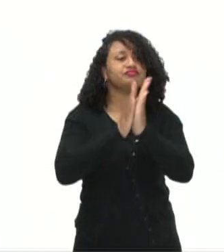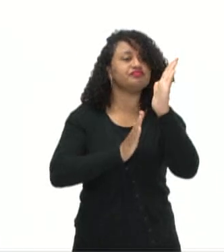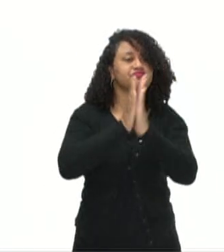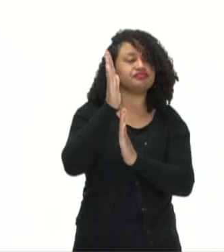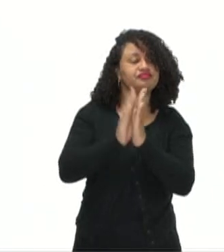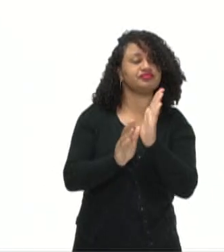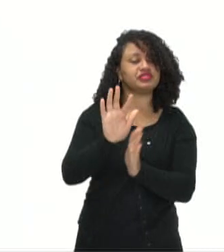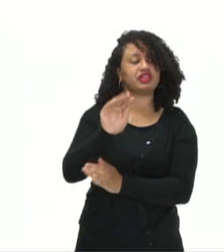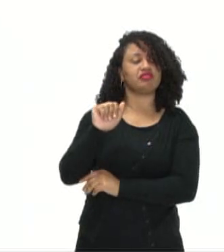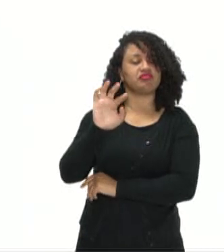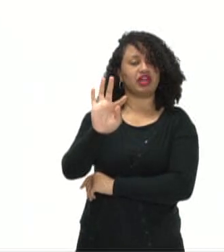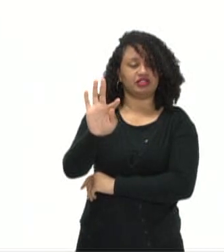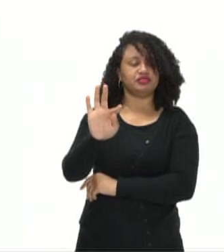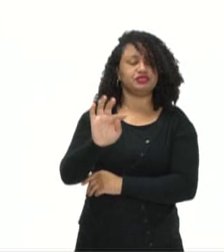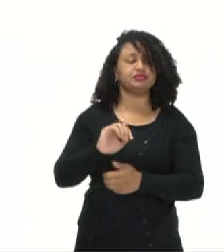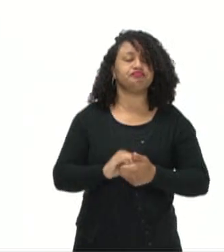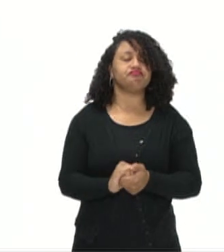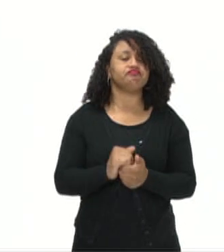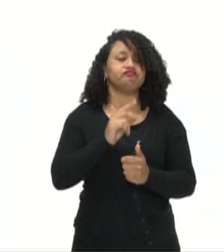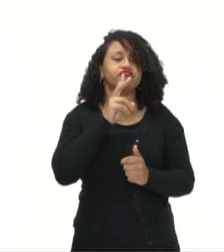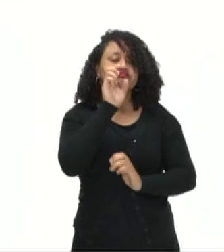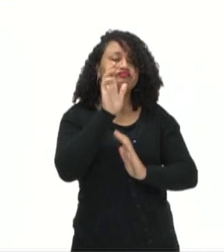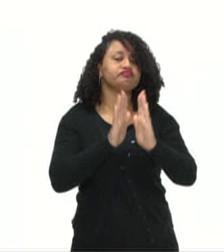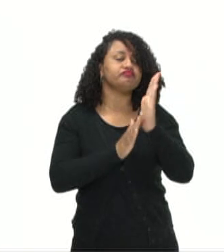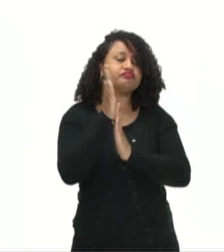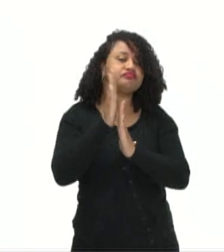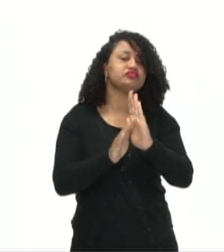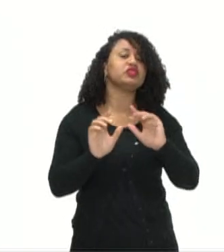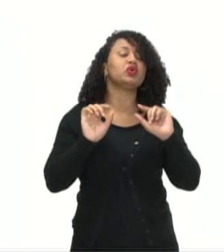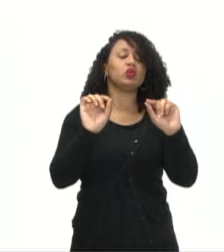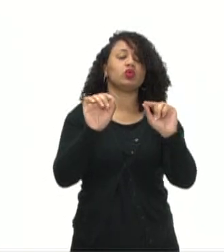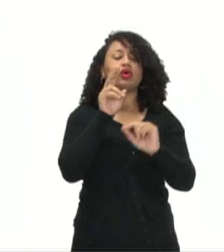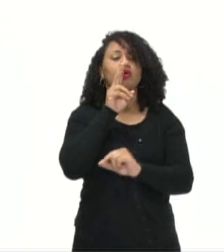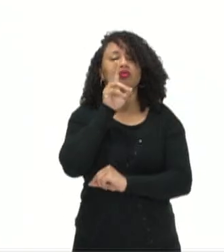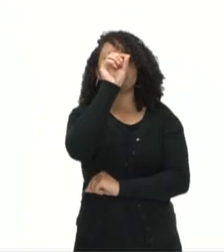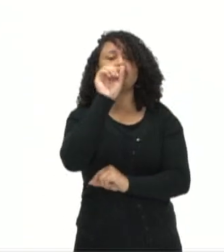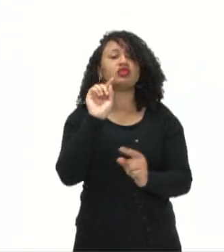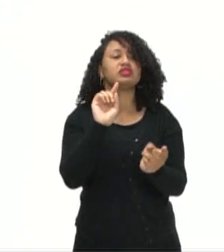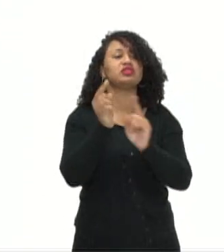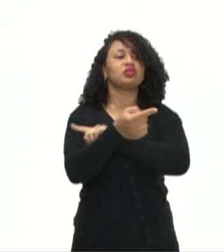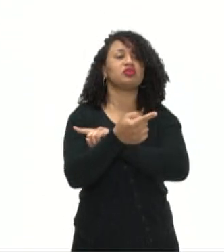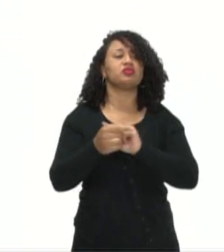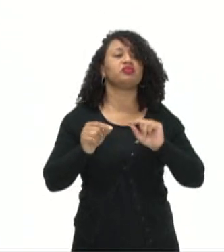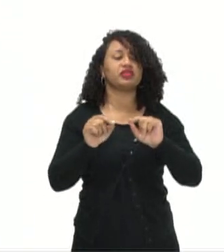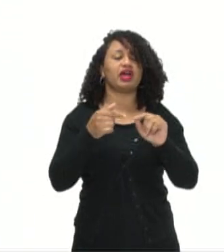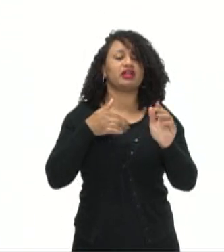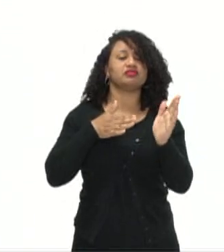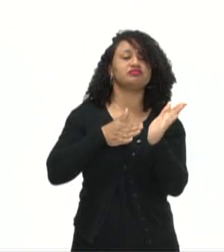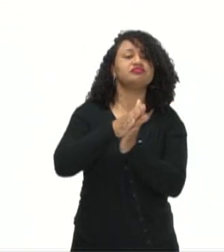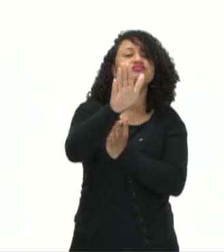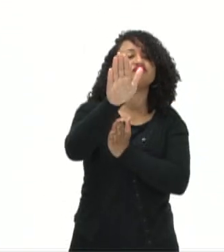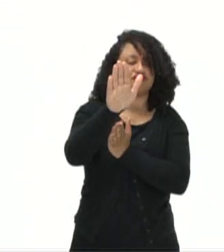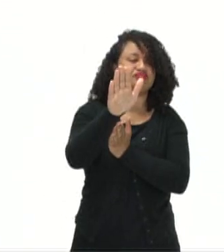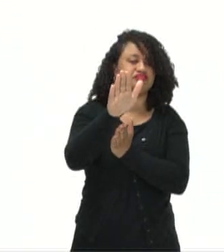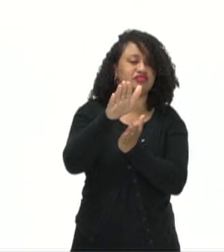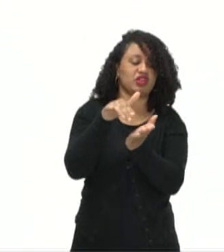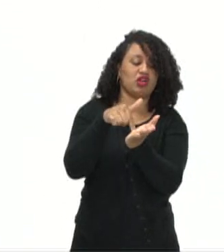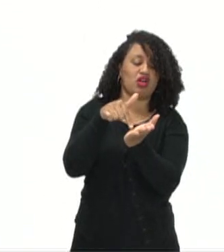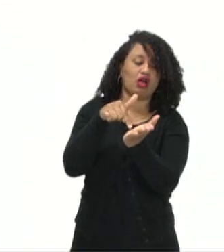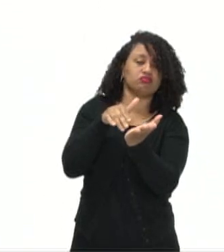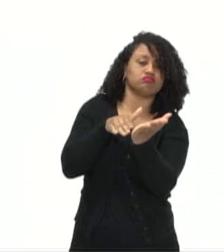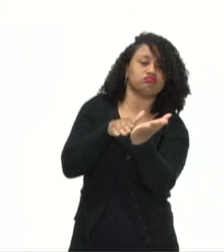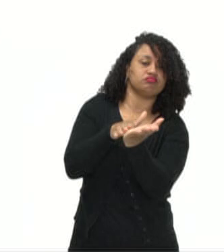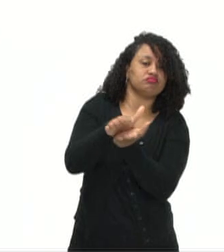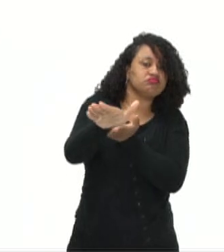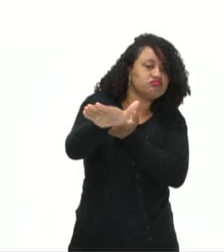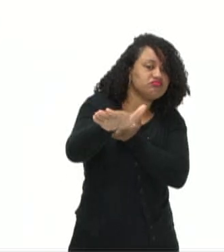famoso FAT. Né? A força de atrito ou FAT é uma força em sentido contrário ao deslizamento e também contrária à